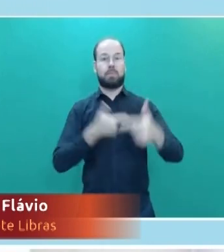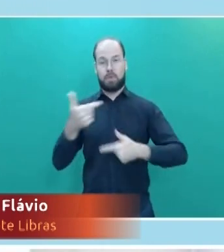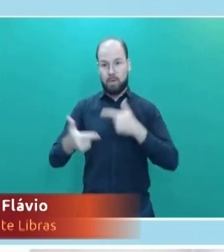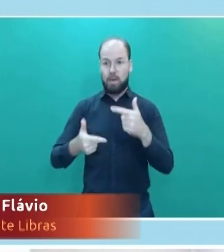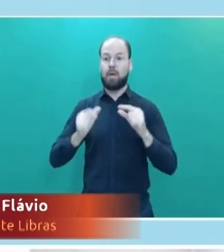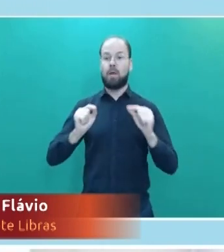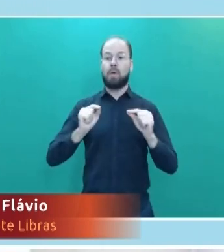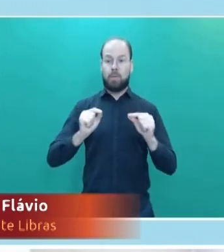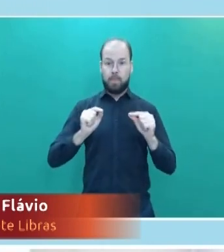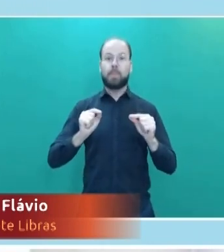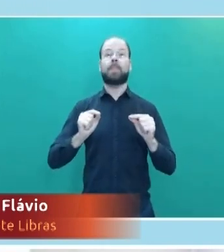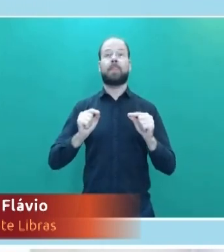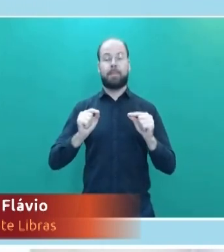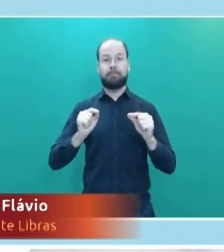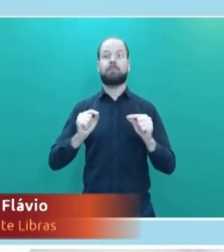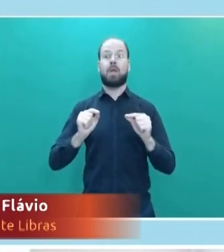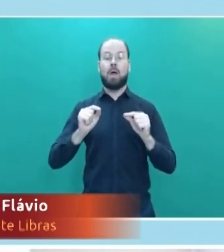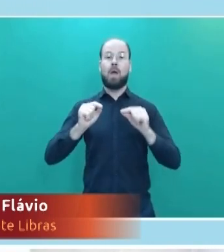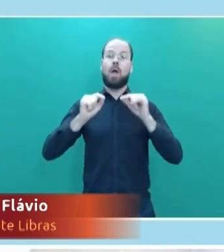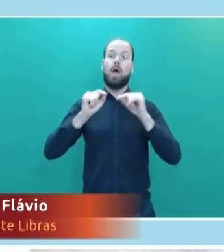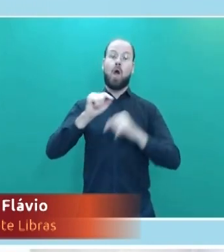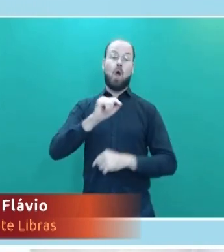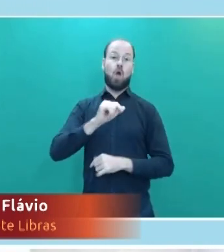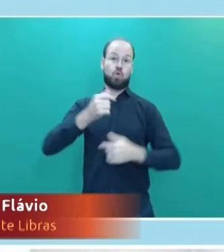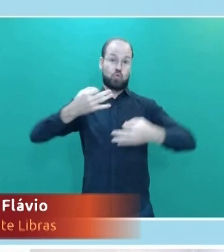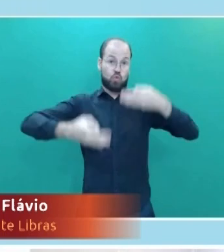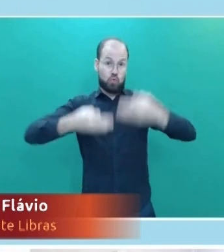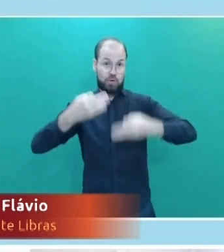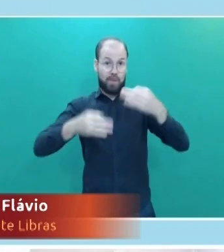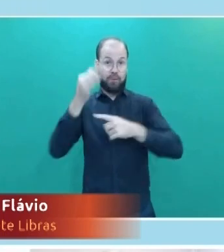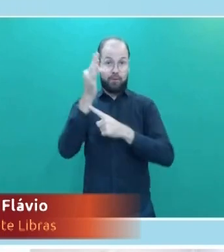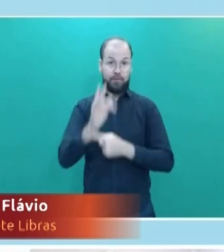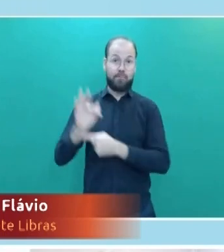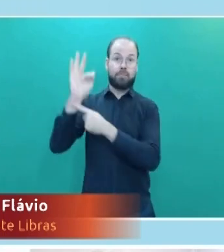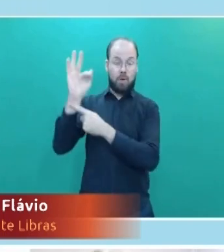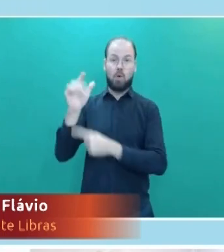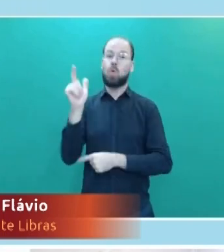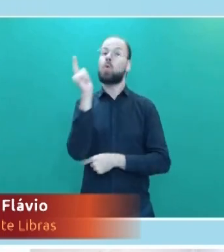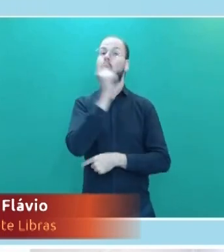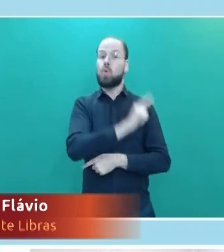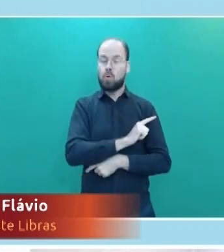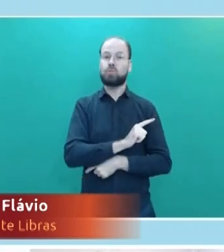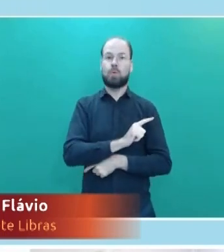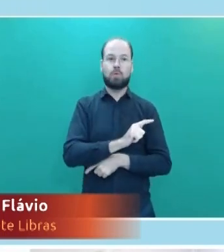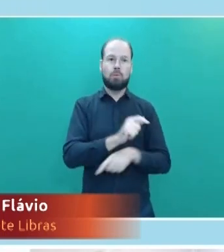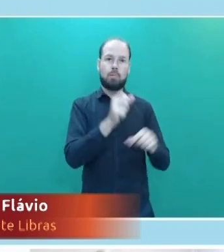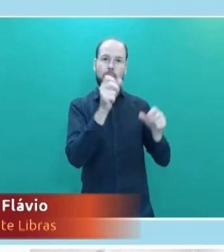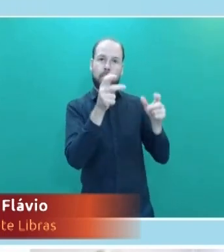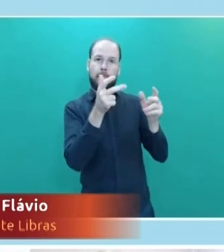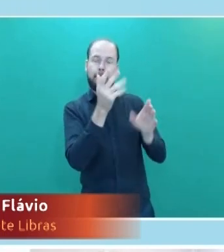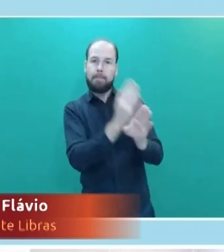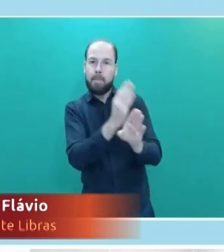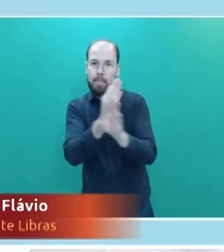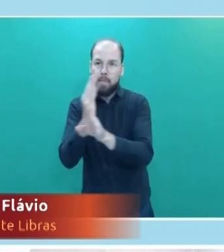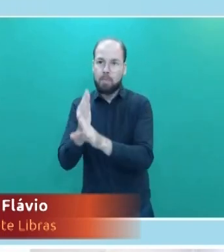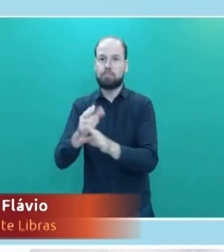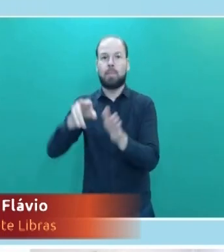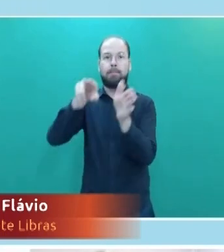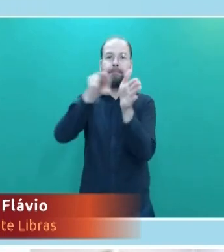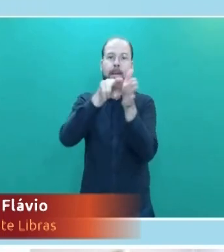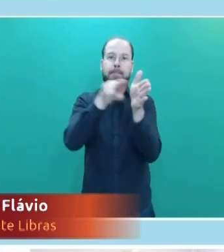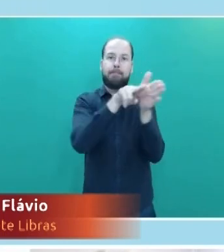Polícia Federal conseguiram ver, né? Os alojamentos, eles cobravam dos